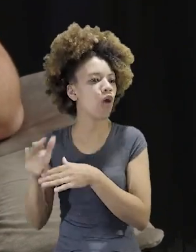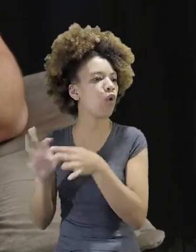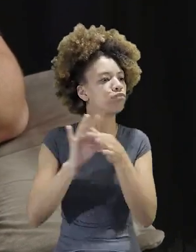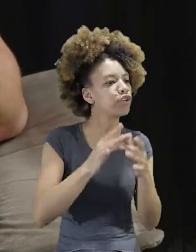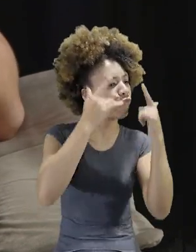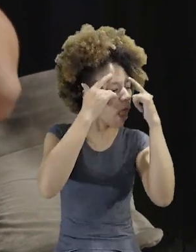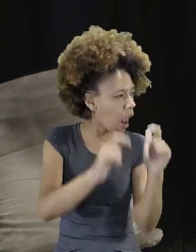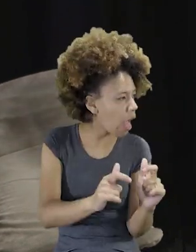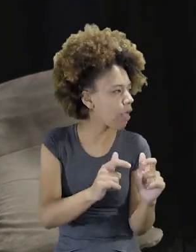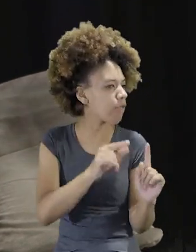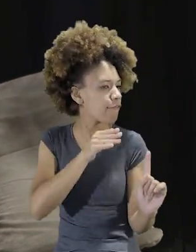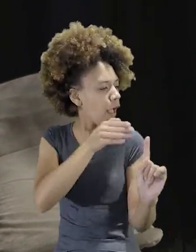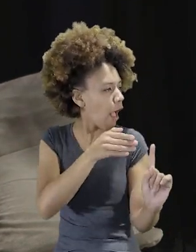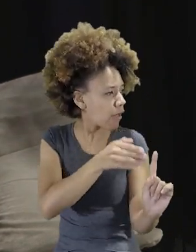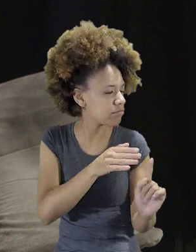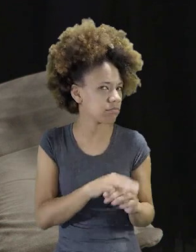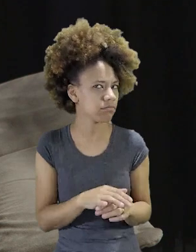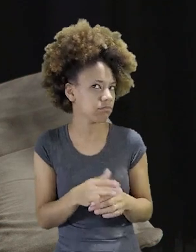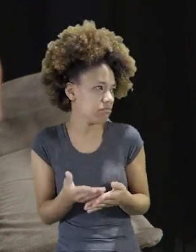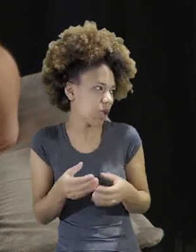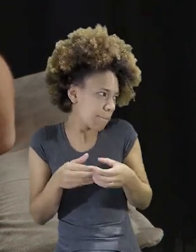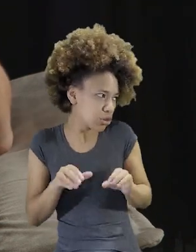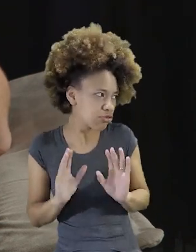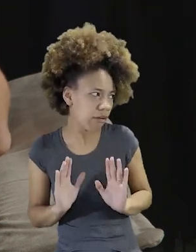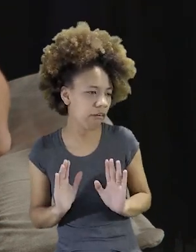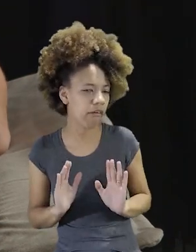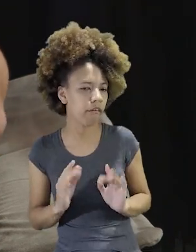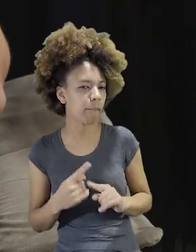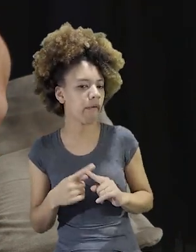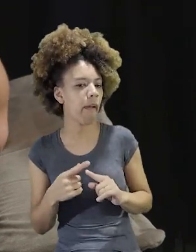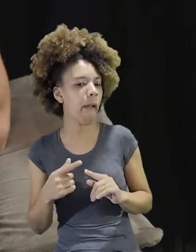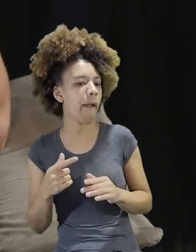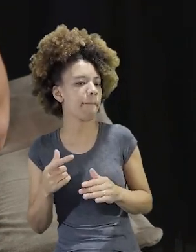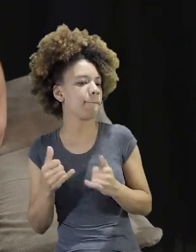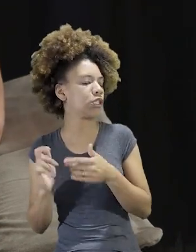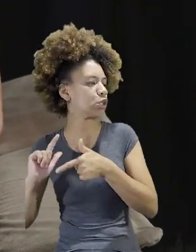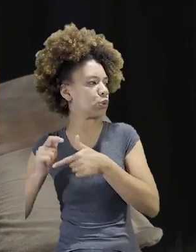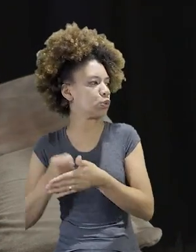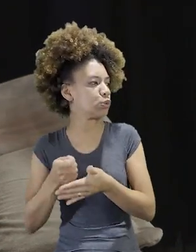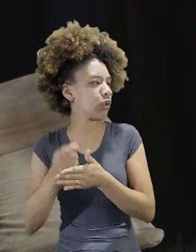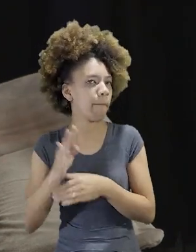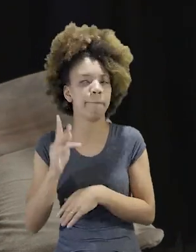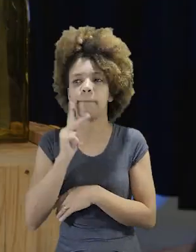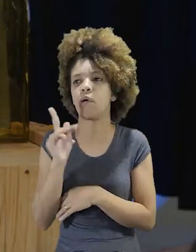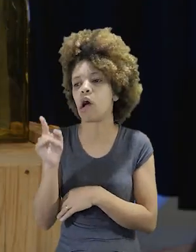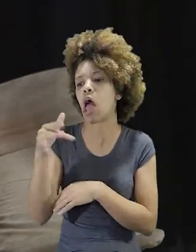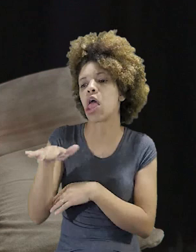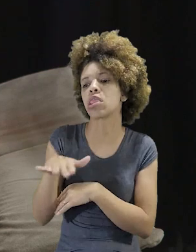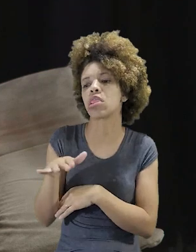marginalizado esse tipo de situação não acaba afetando porque o cara fala assim ai sei lá pensa assim não faz conservador como o Brasil